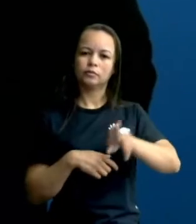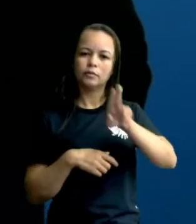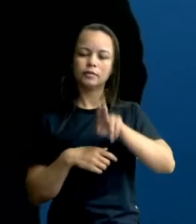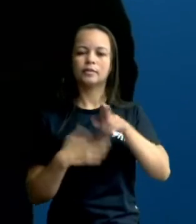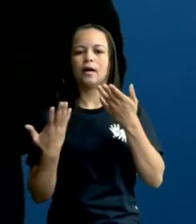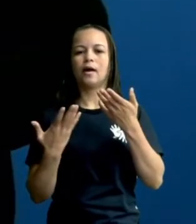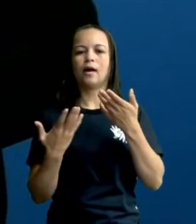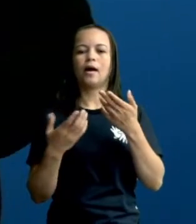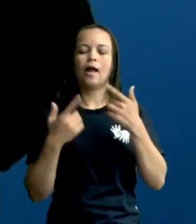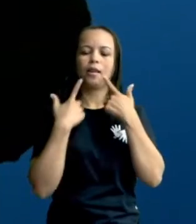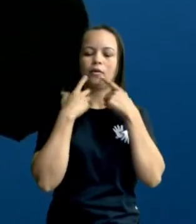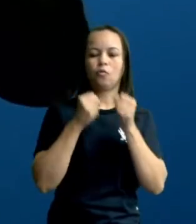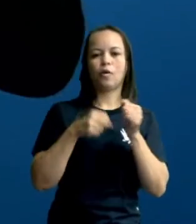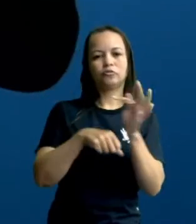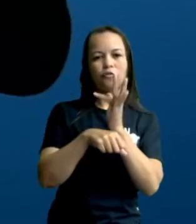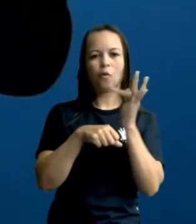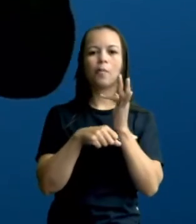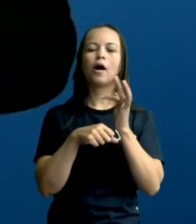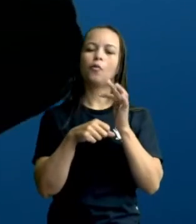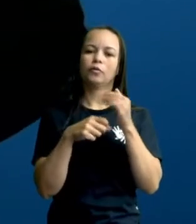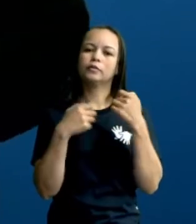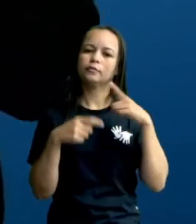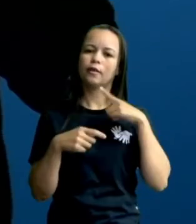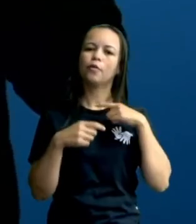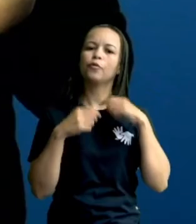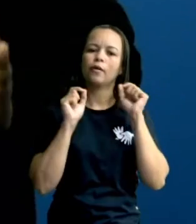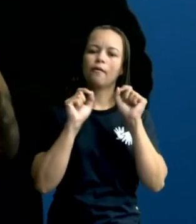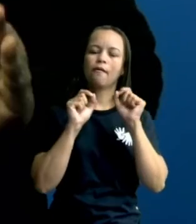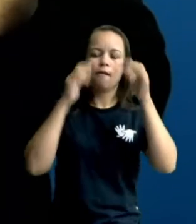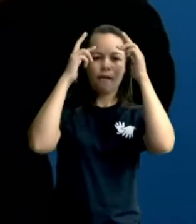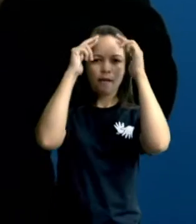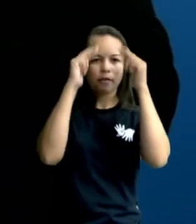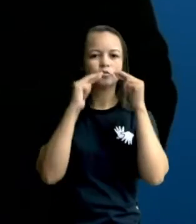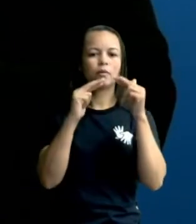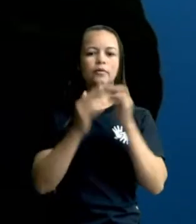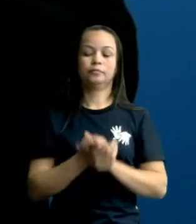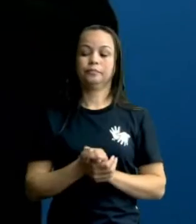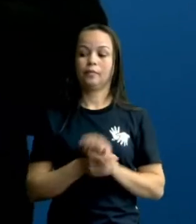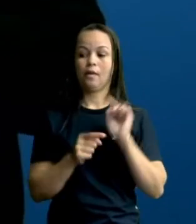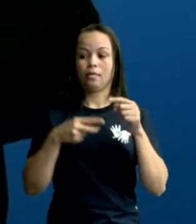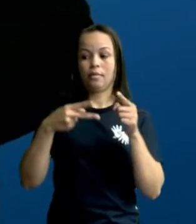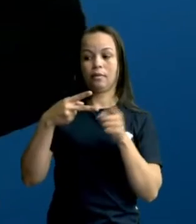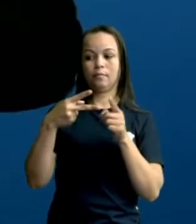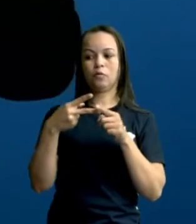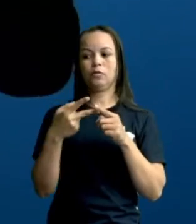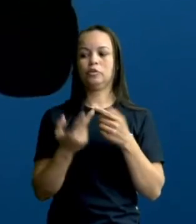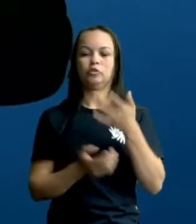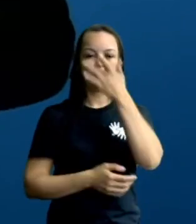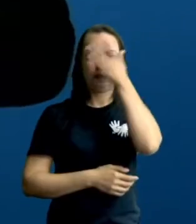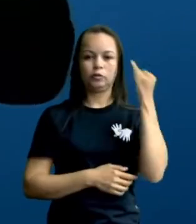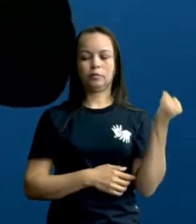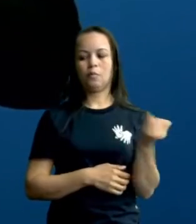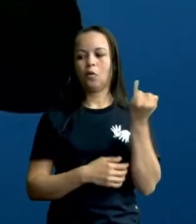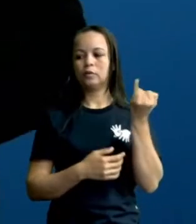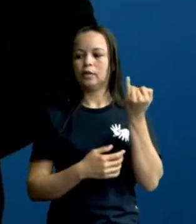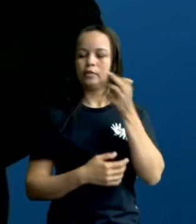um respeito entre as partes. Depois, autoridades religiosas, oficiais